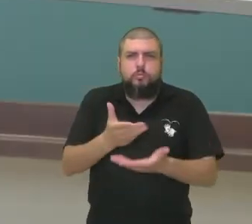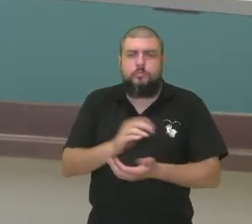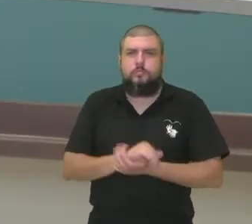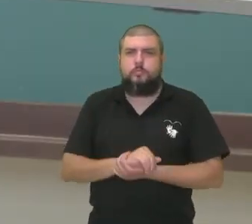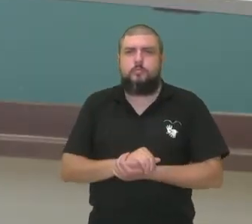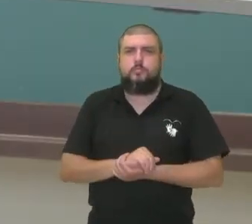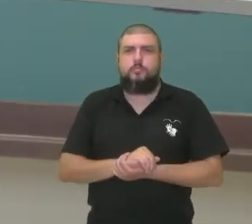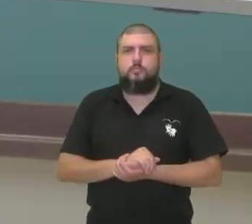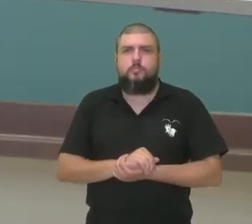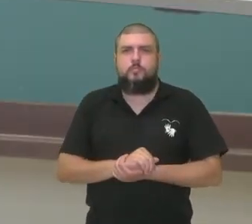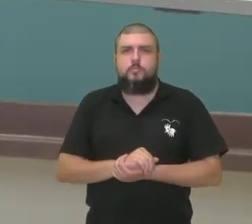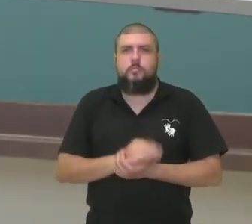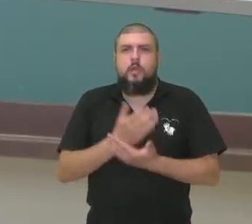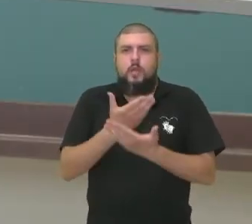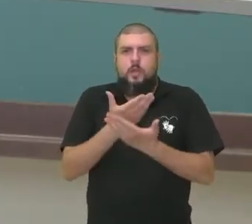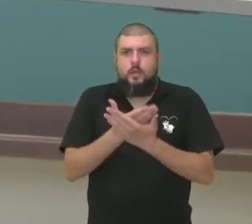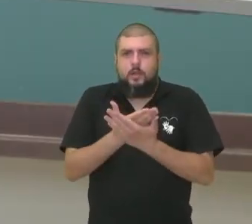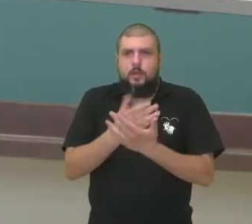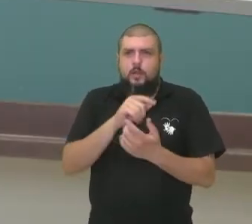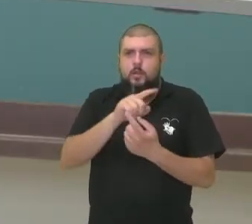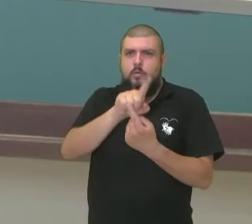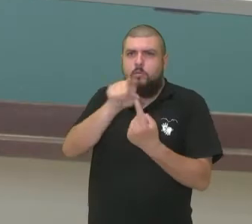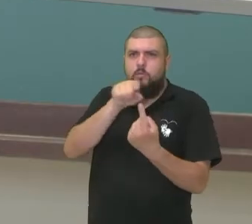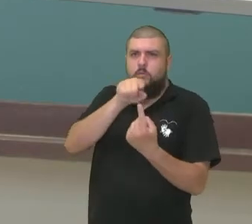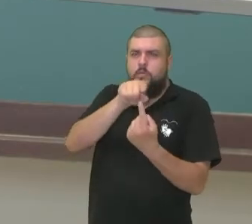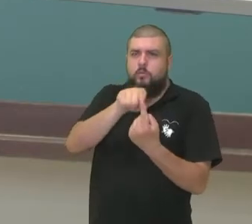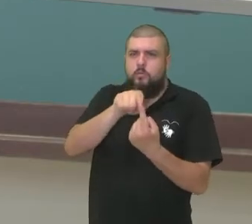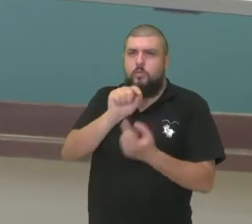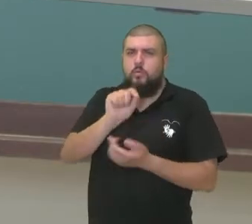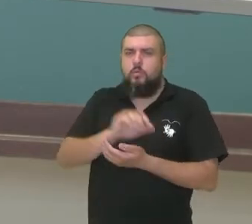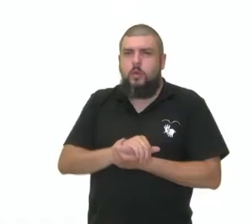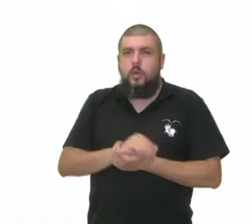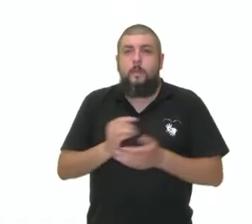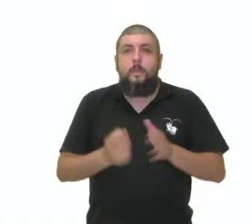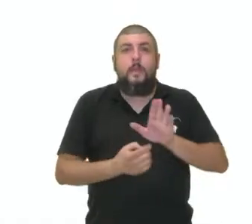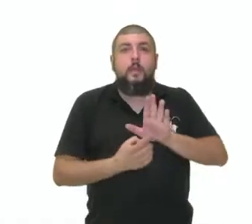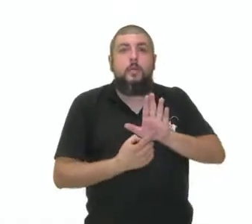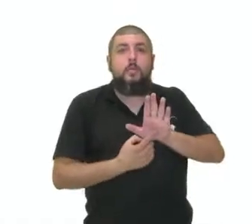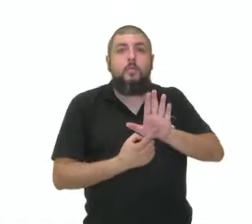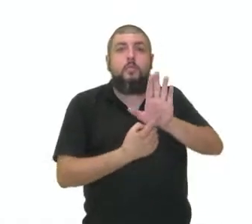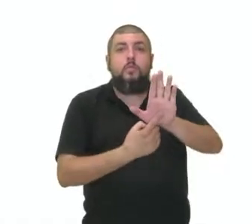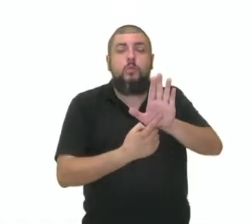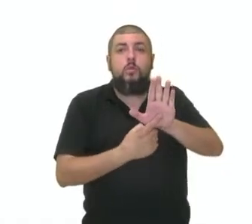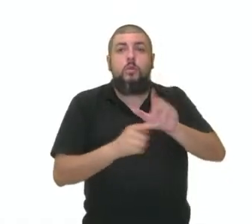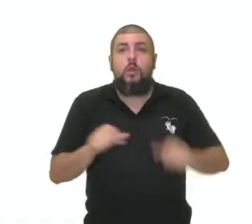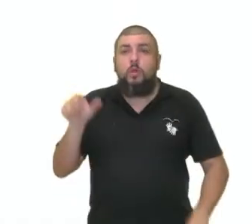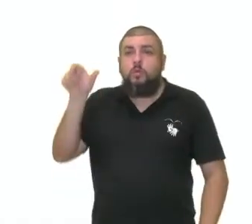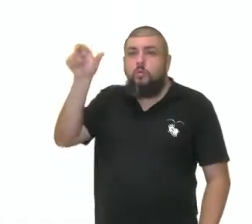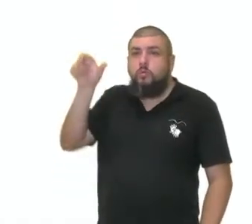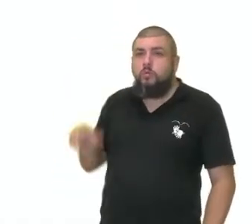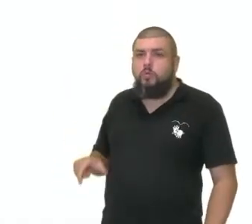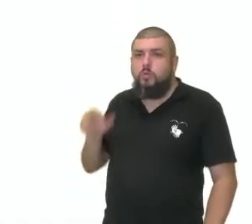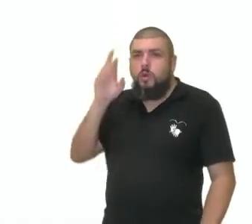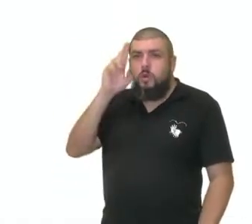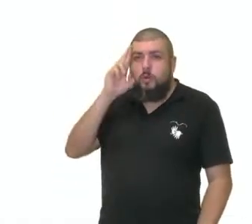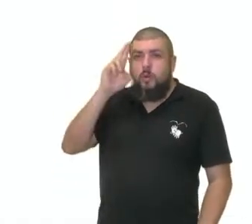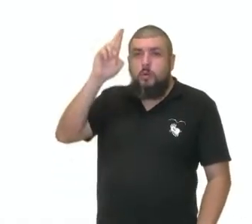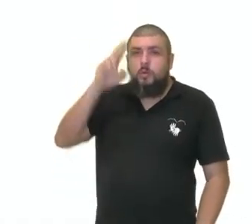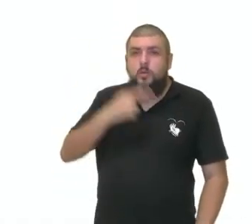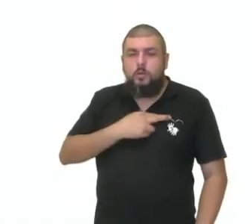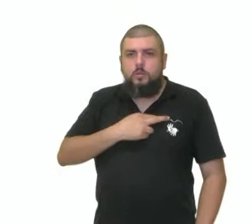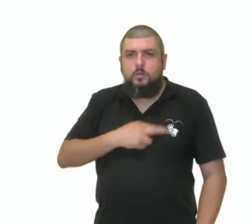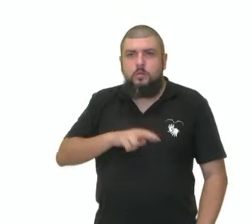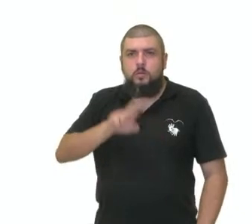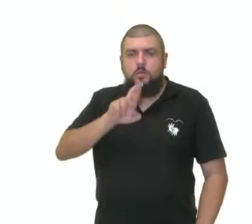aula, um dos nossos objetivos são demonstrar a função dos líderes religiosos na defesa e